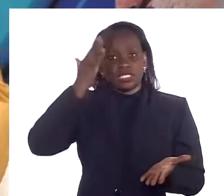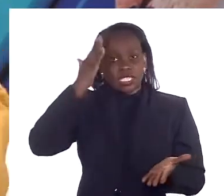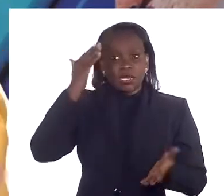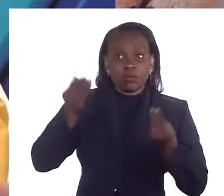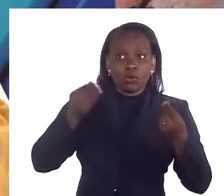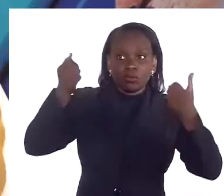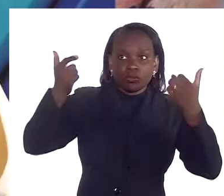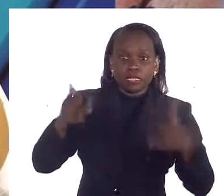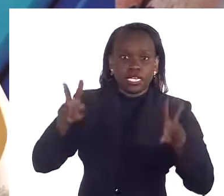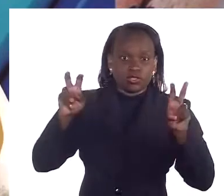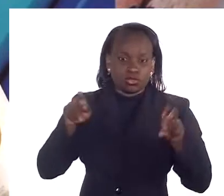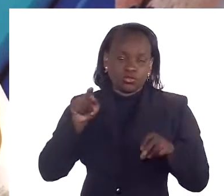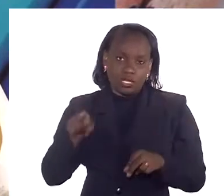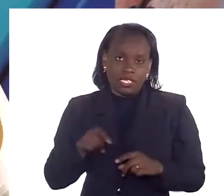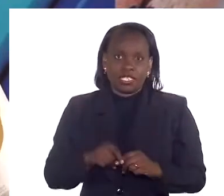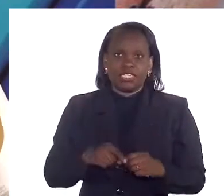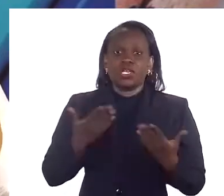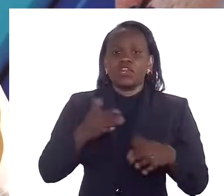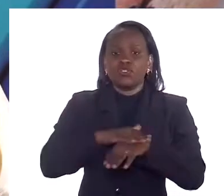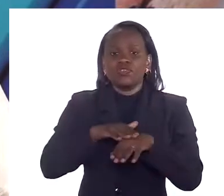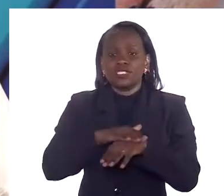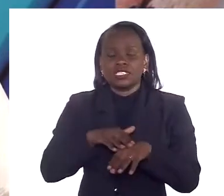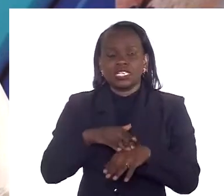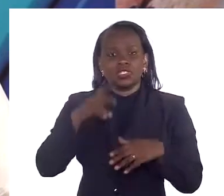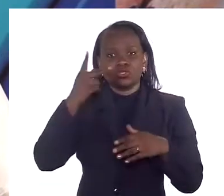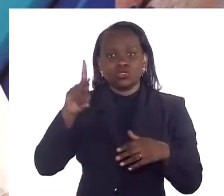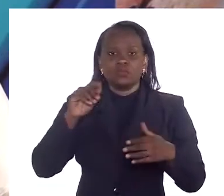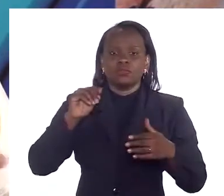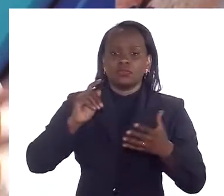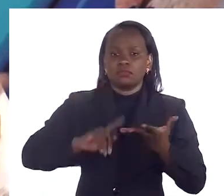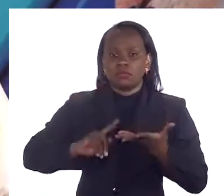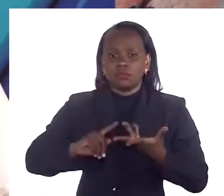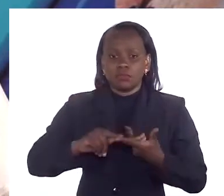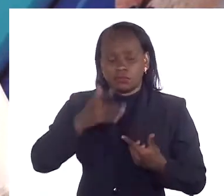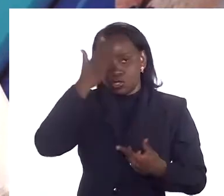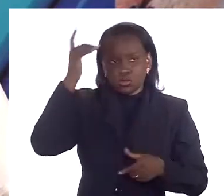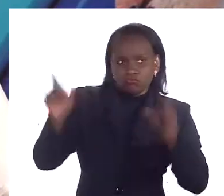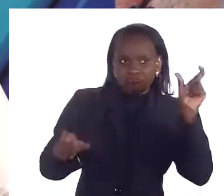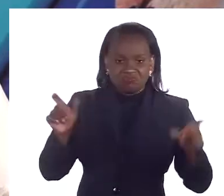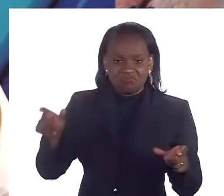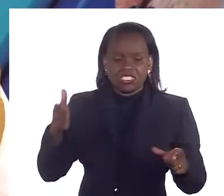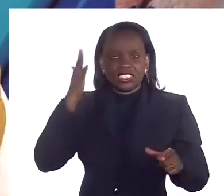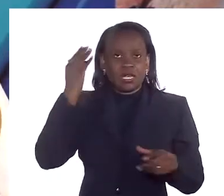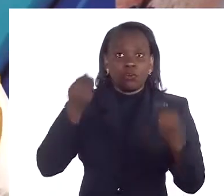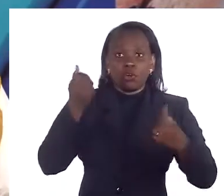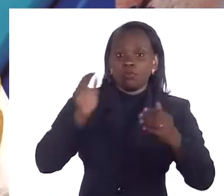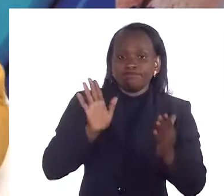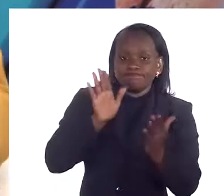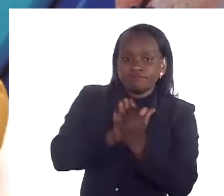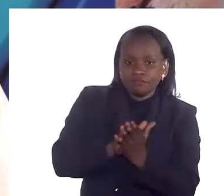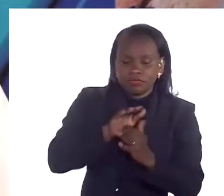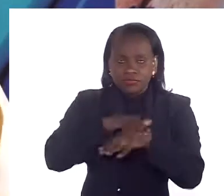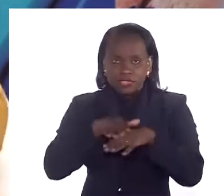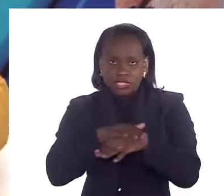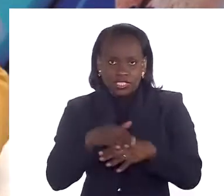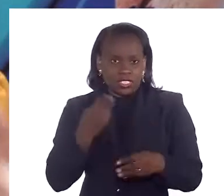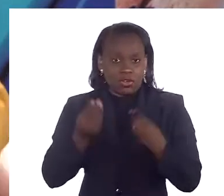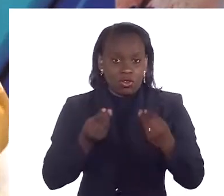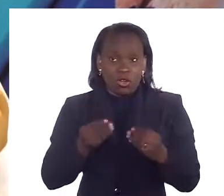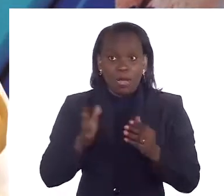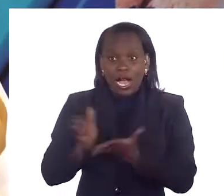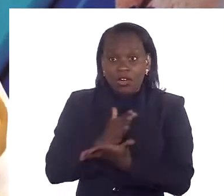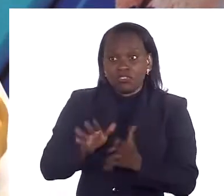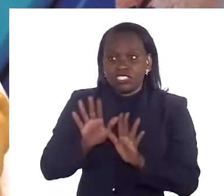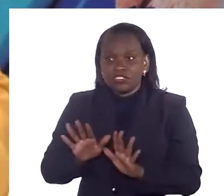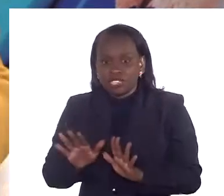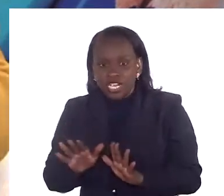como abordar um assunto com ela, né? Ah, quero conversar sobre isso a respeito com fulano ou com fulano. A gente sabe como abordar, como chegar. Para uma você vai